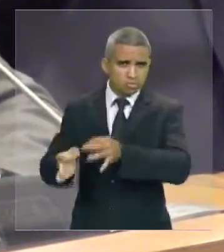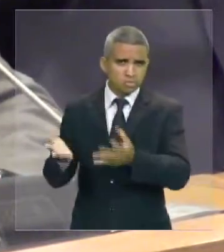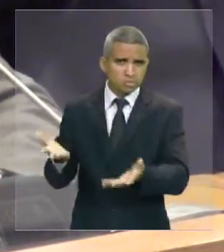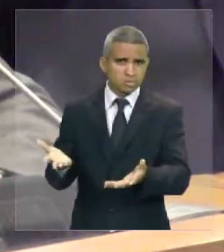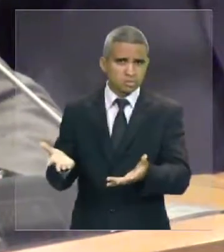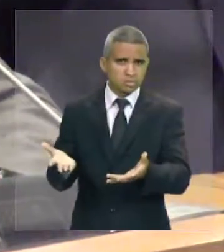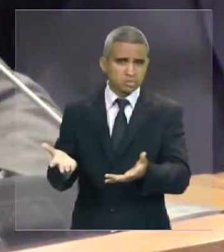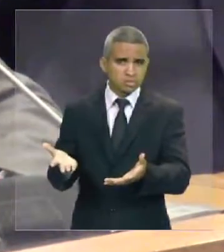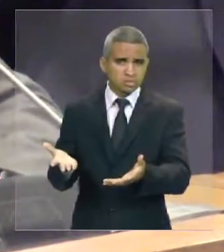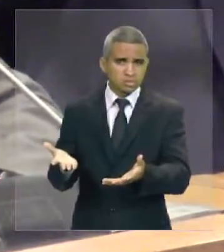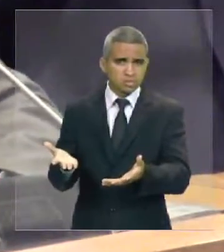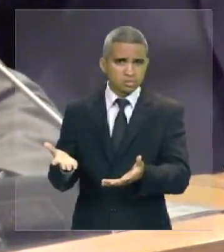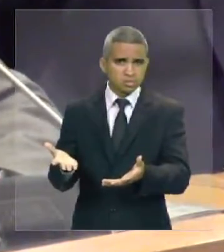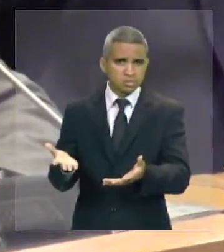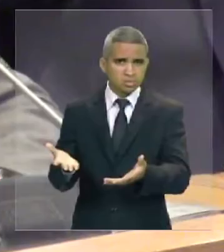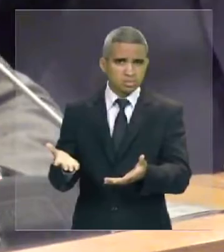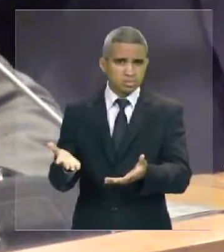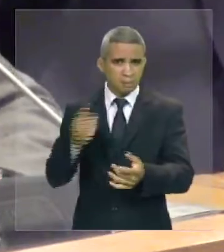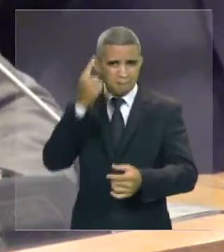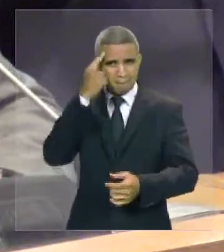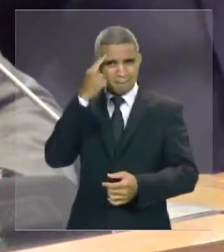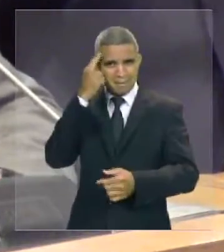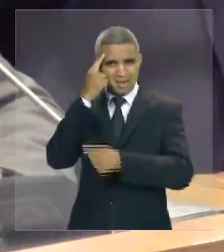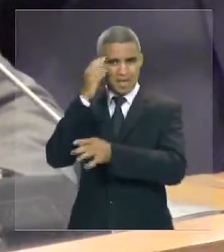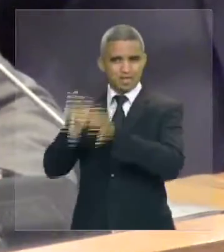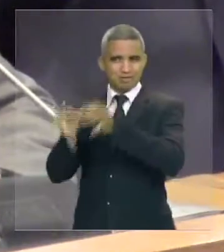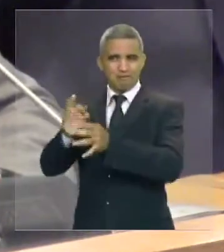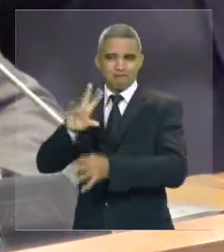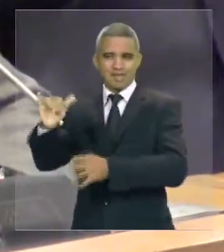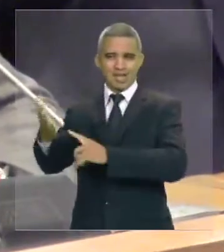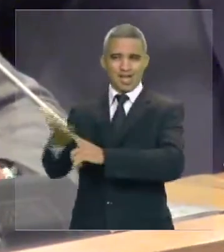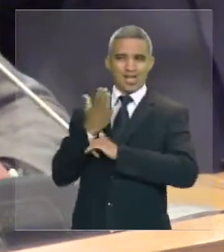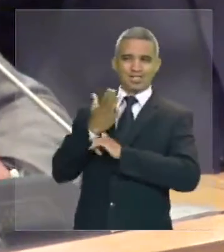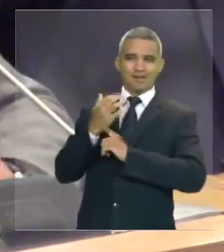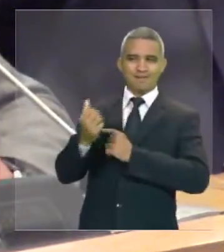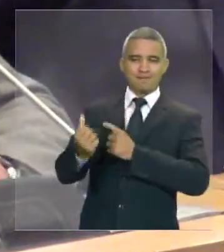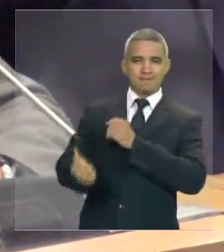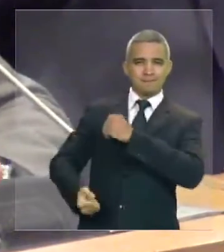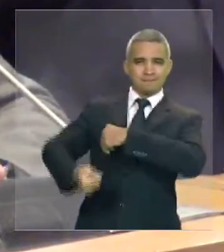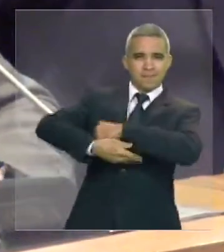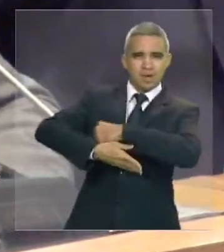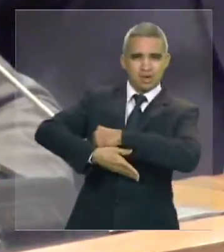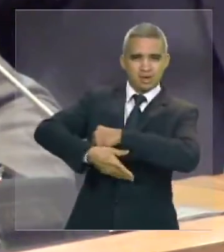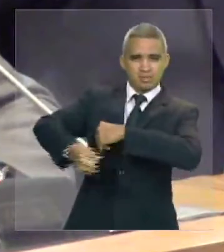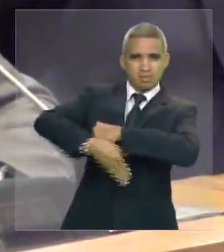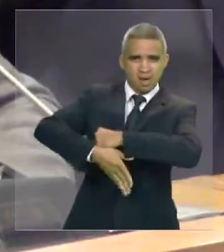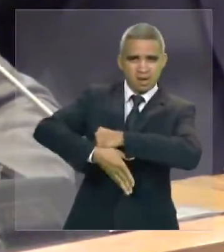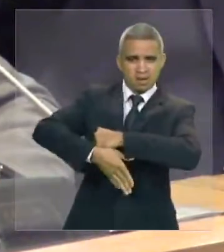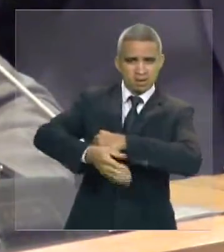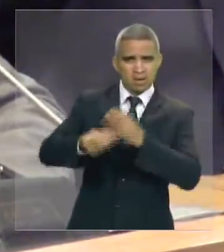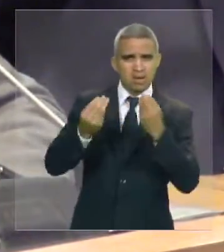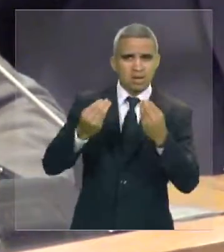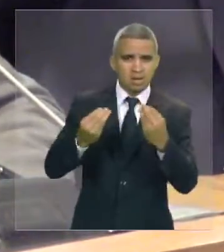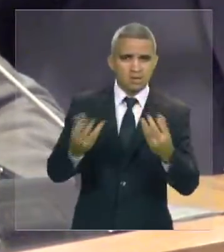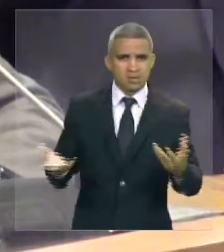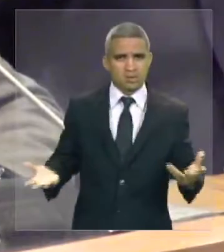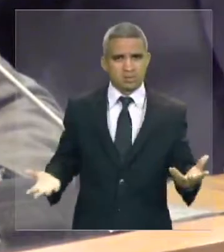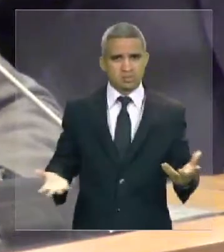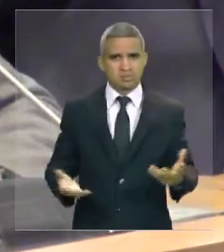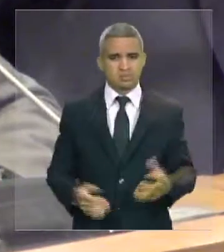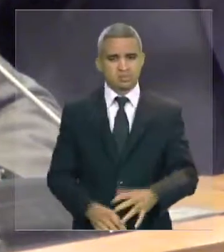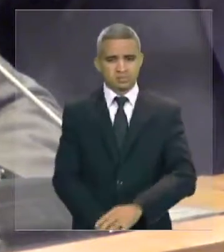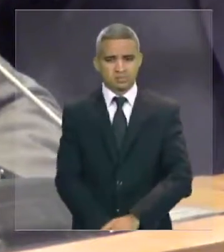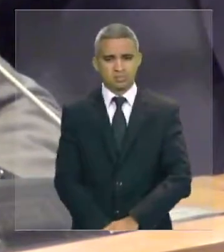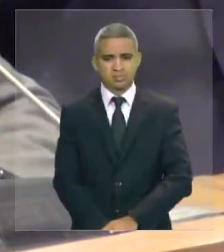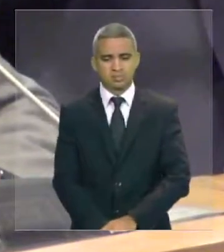antecipando de que ela dará decisão favorável contra a licitação do transporte em São